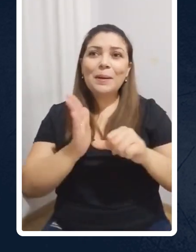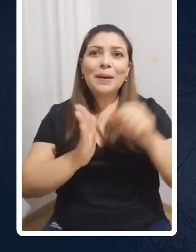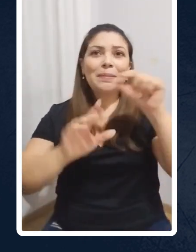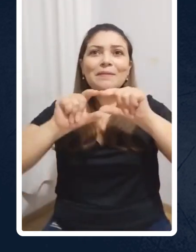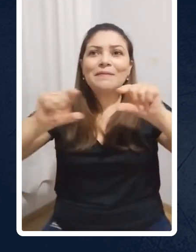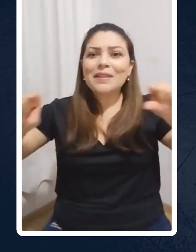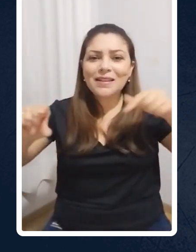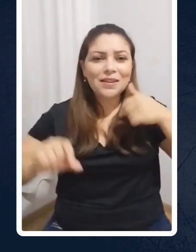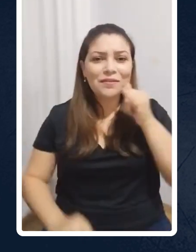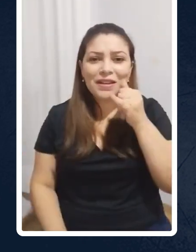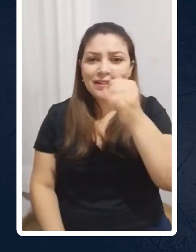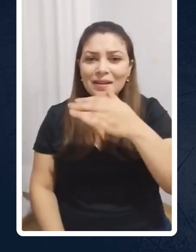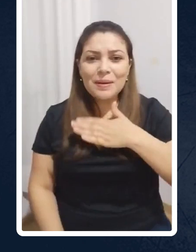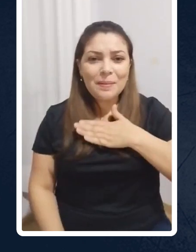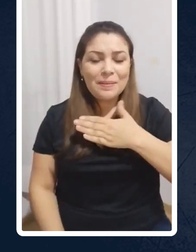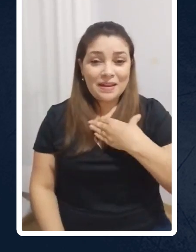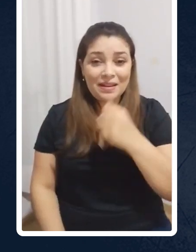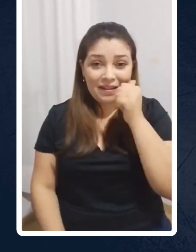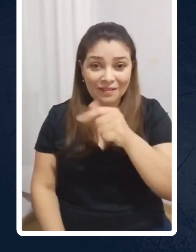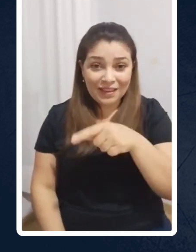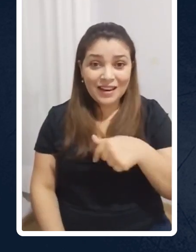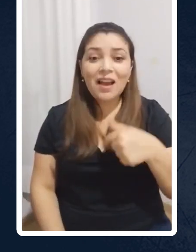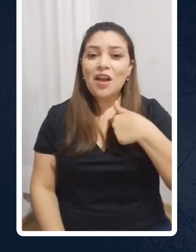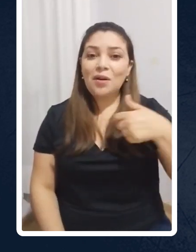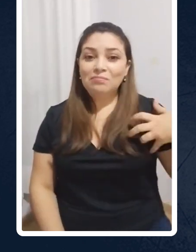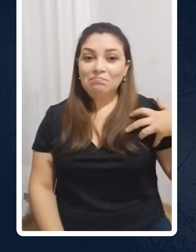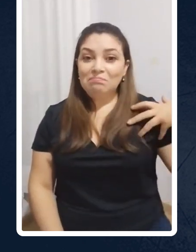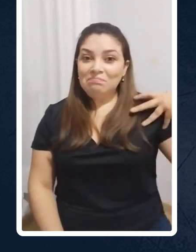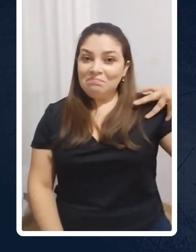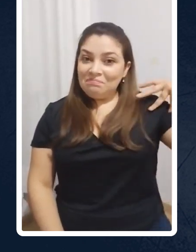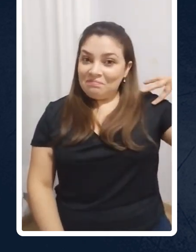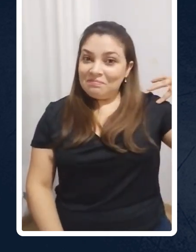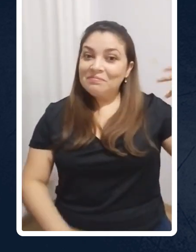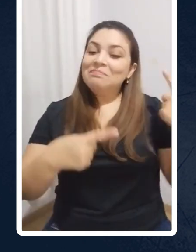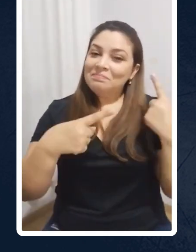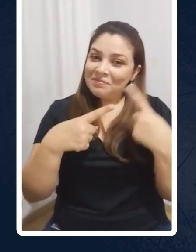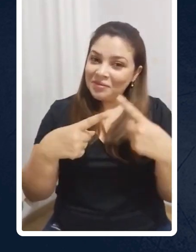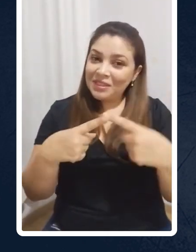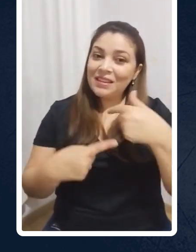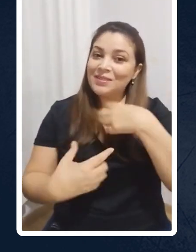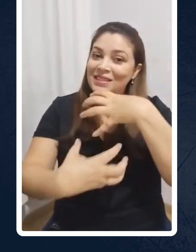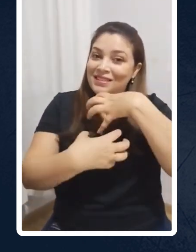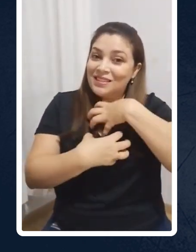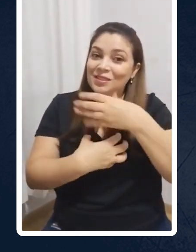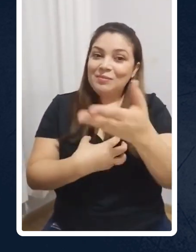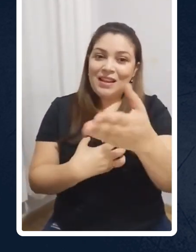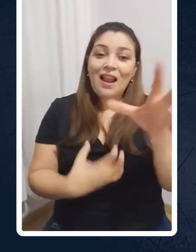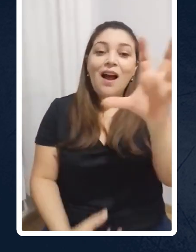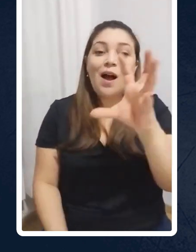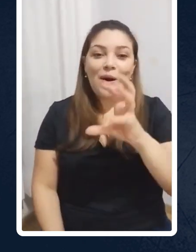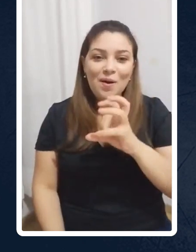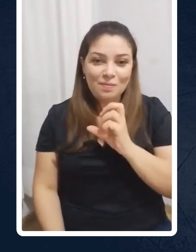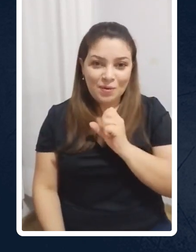fiquei orgulhosa, porque era isso que eu sentia por ela, amor. E mais orgulhosa, eu tinha feito um trabalho excelente